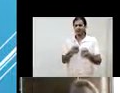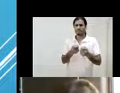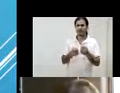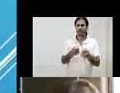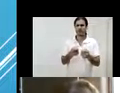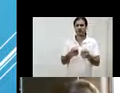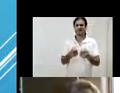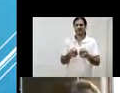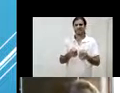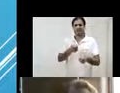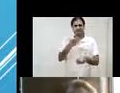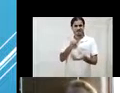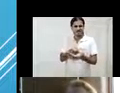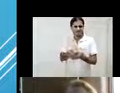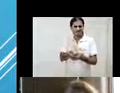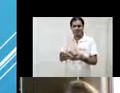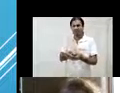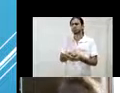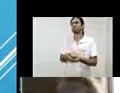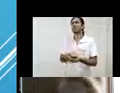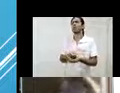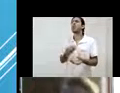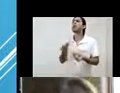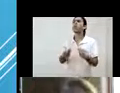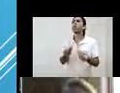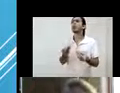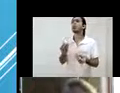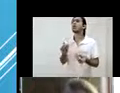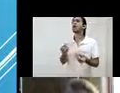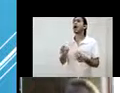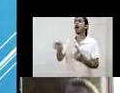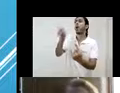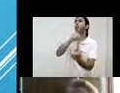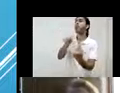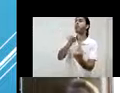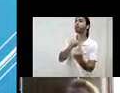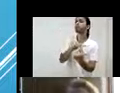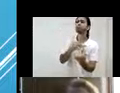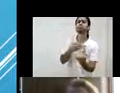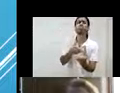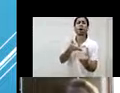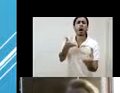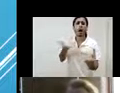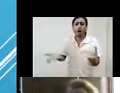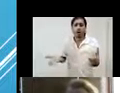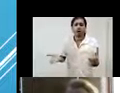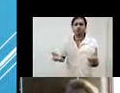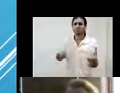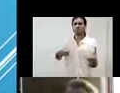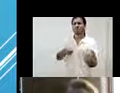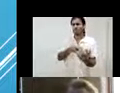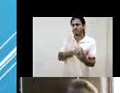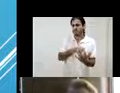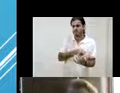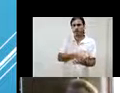entre aquilo que é objetivo, quer dizer, as condições materiais de existência daquelas crianças, de algumas crianças, por exemplo, que